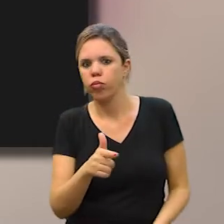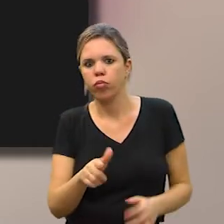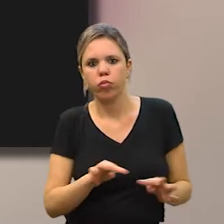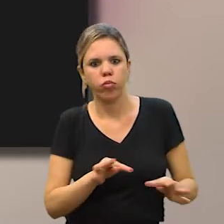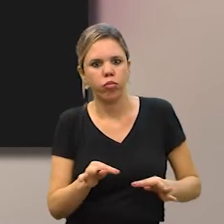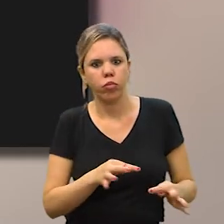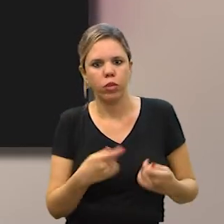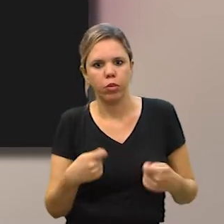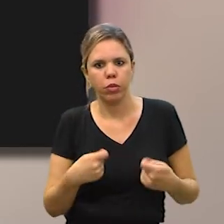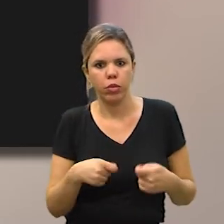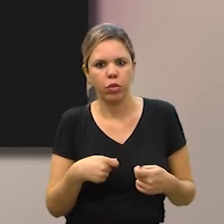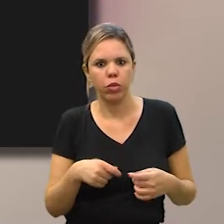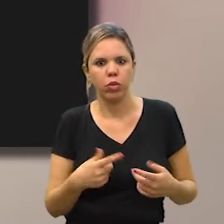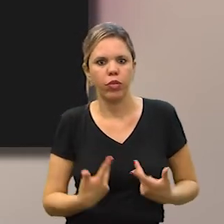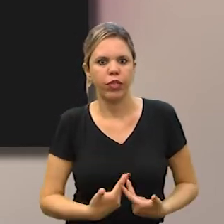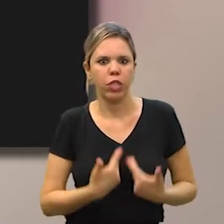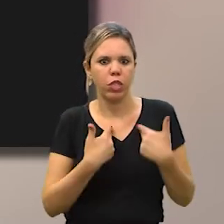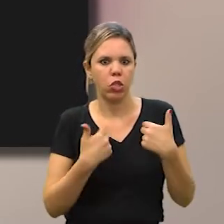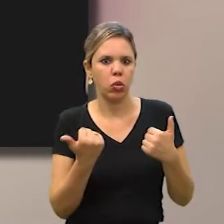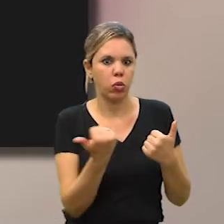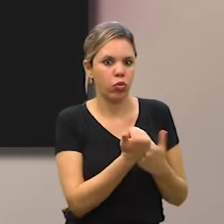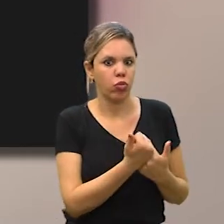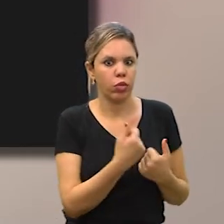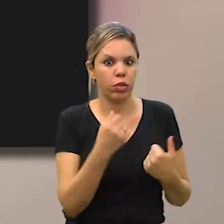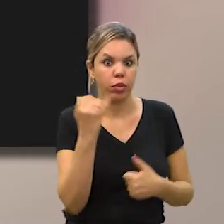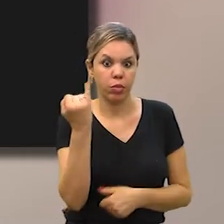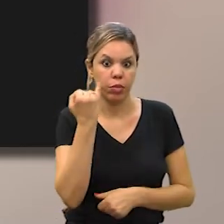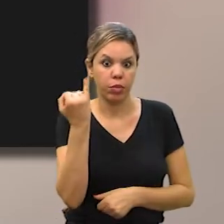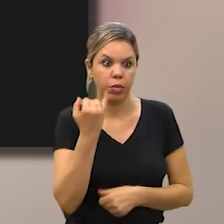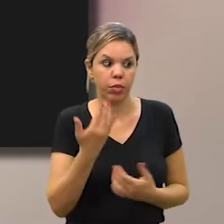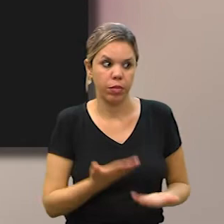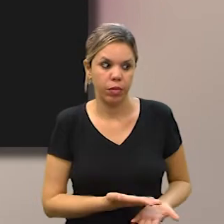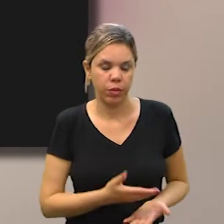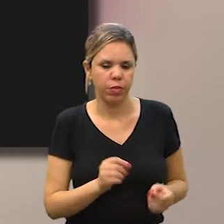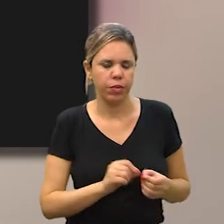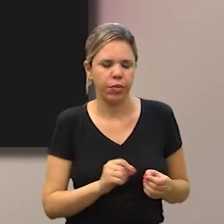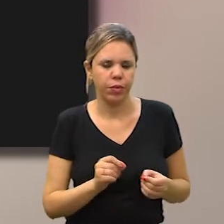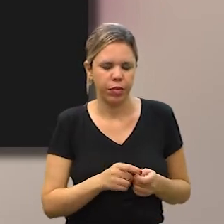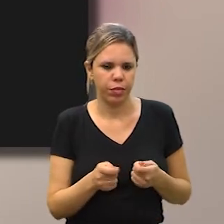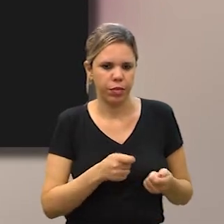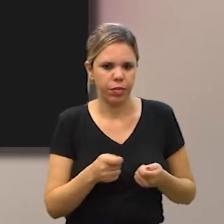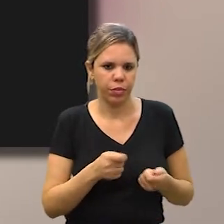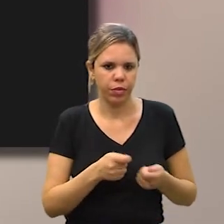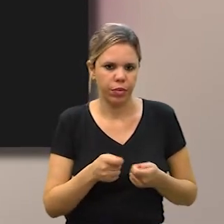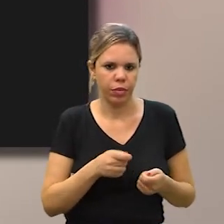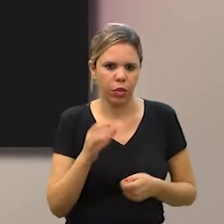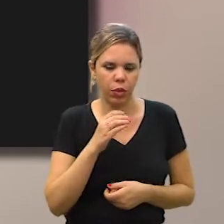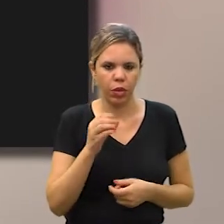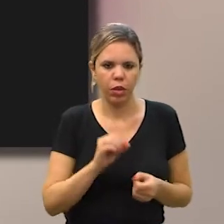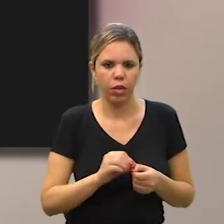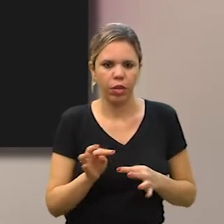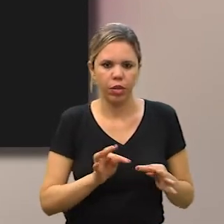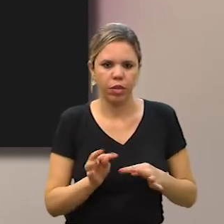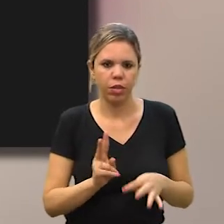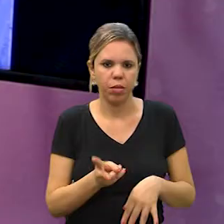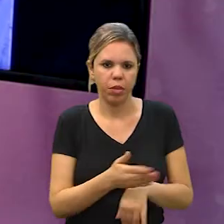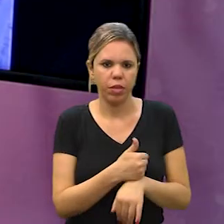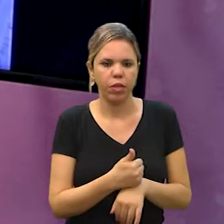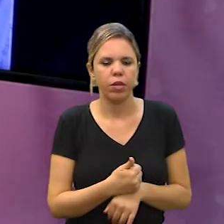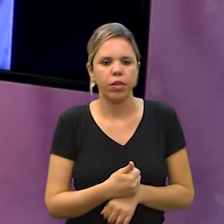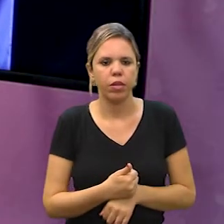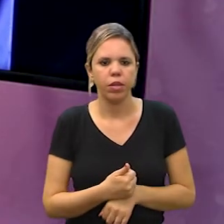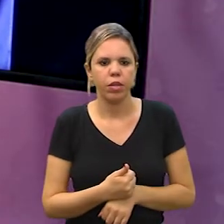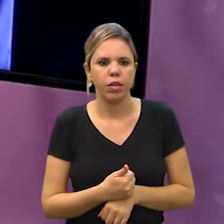tratada e precisar até de Um transplante então é muito importante fazer o controle precocemente sempre